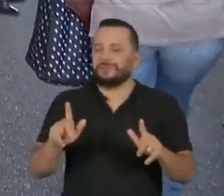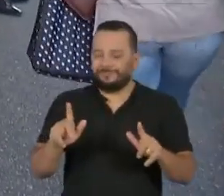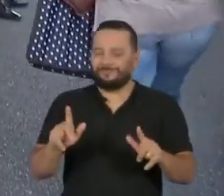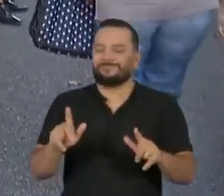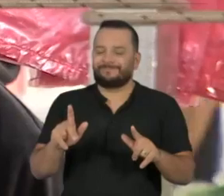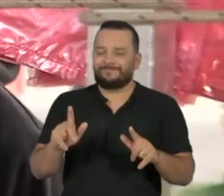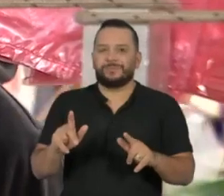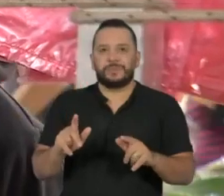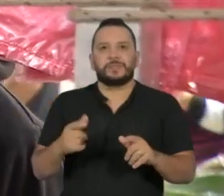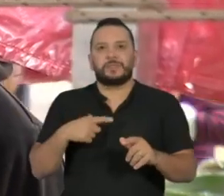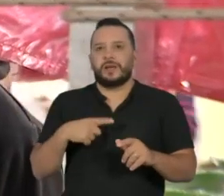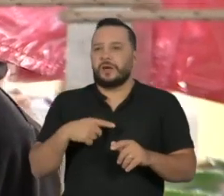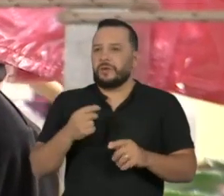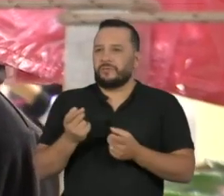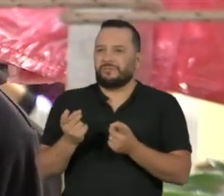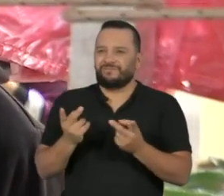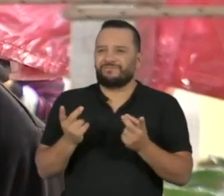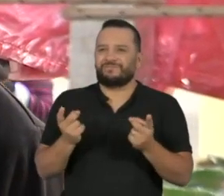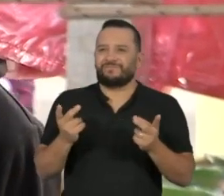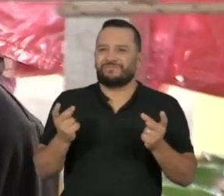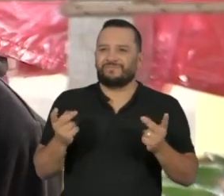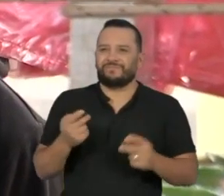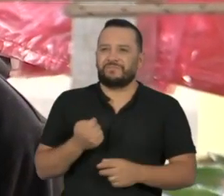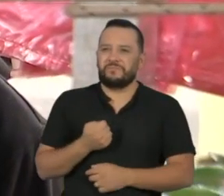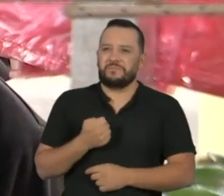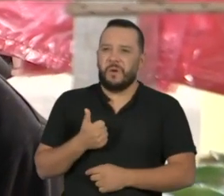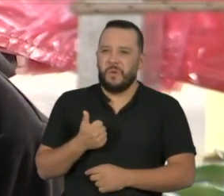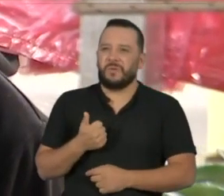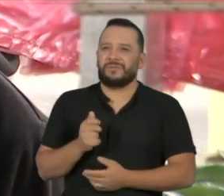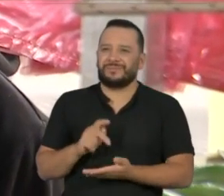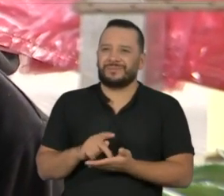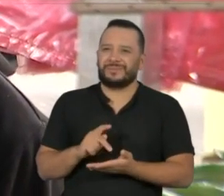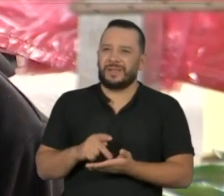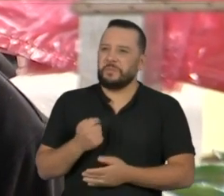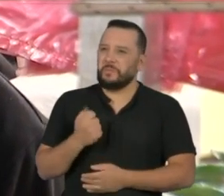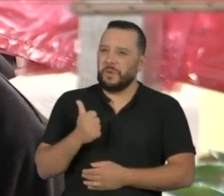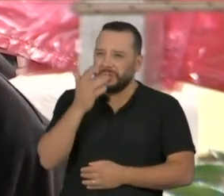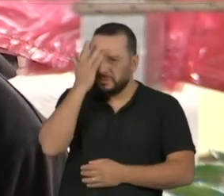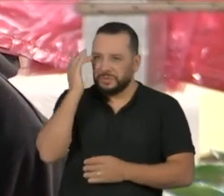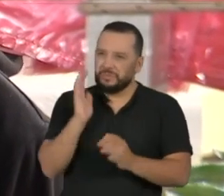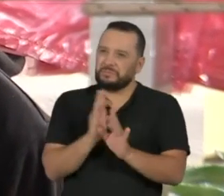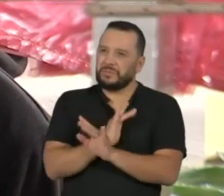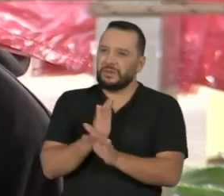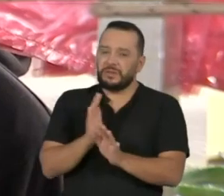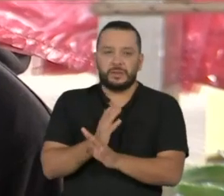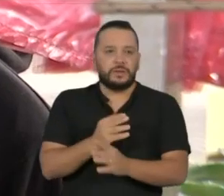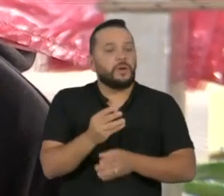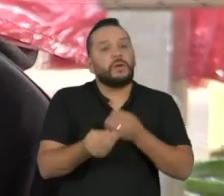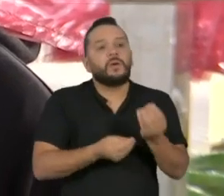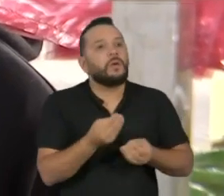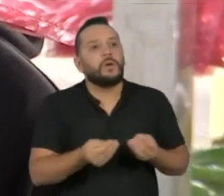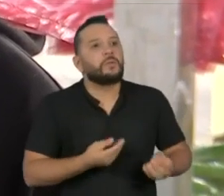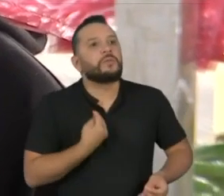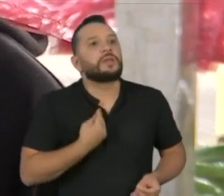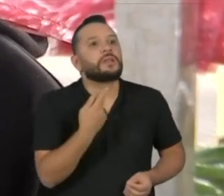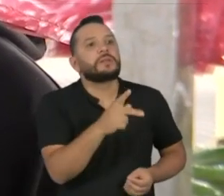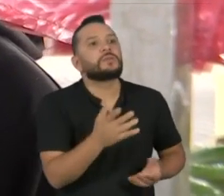né? Diminuiu um pouco. O público diminuiu bastante, né? Pouca gente na feira. Como é que fica para a renda de